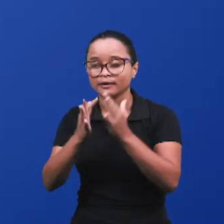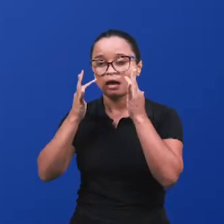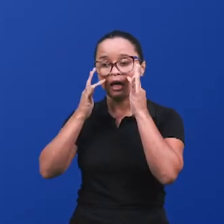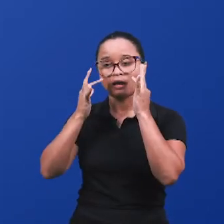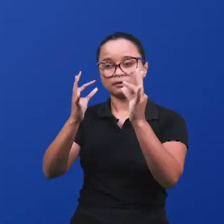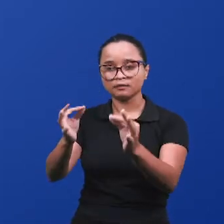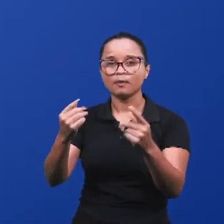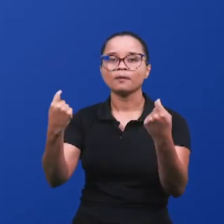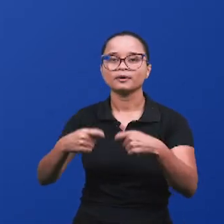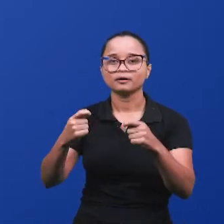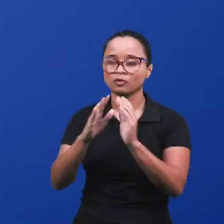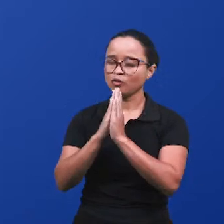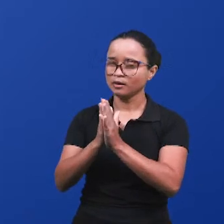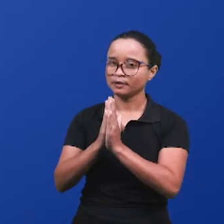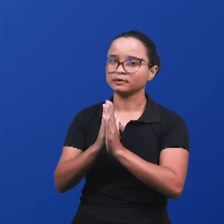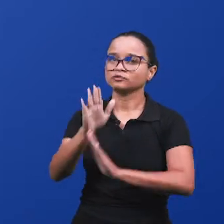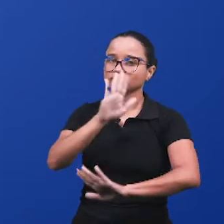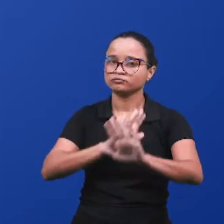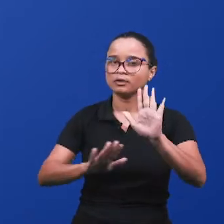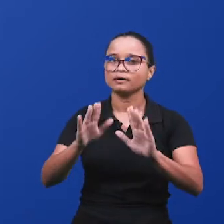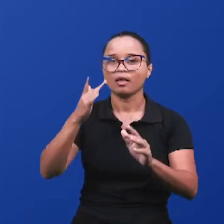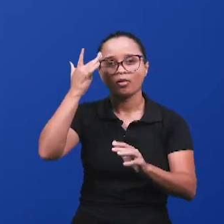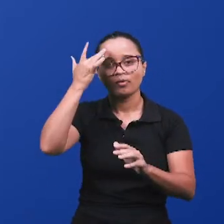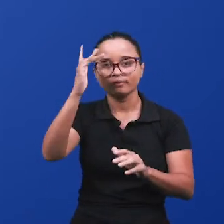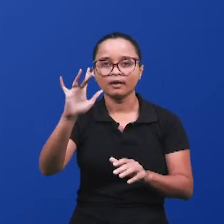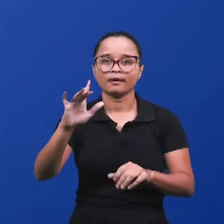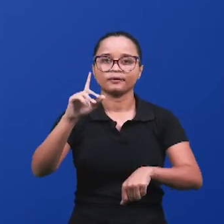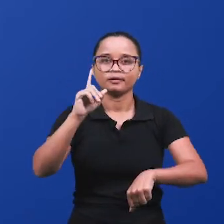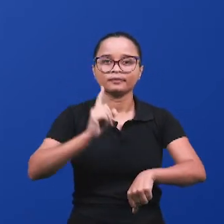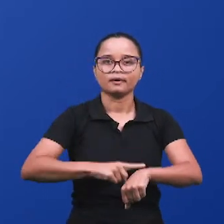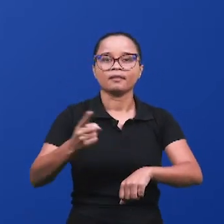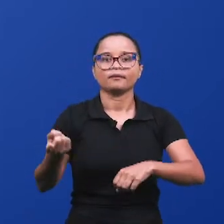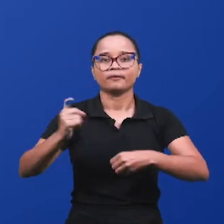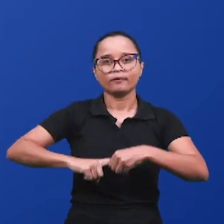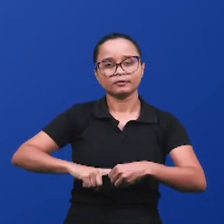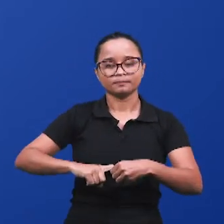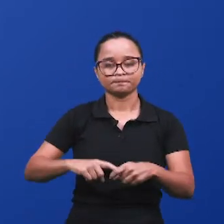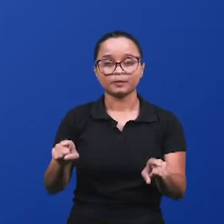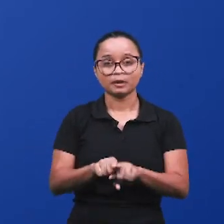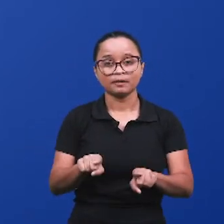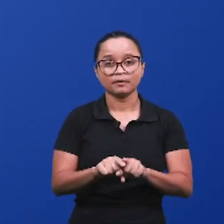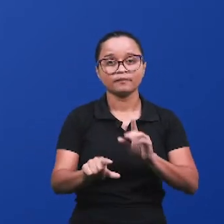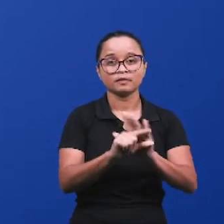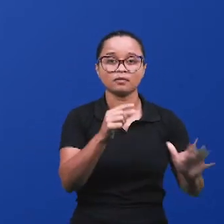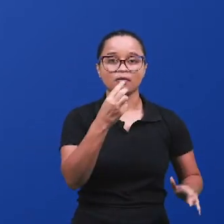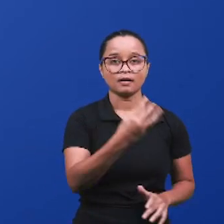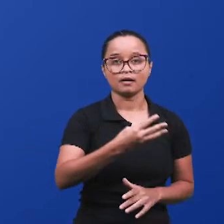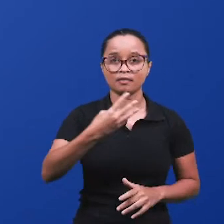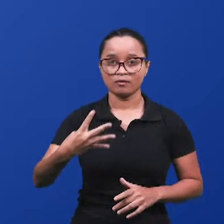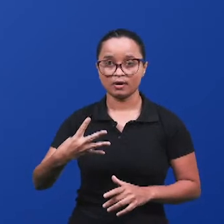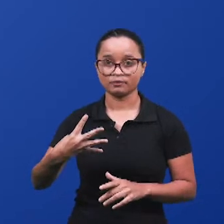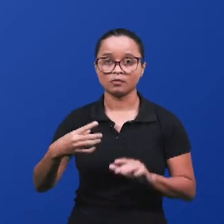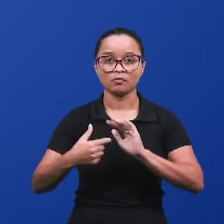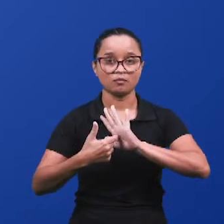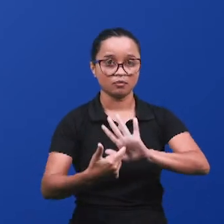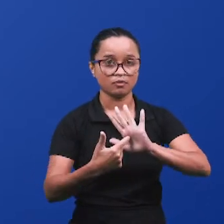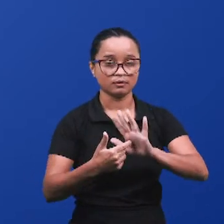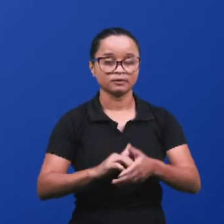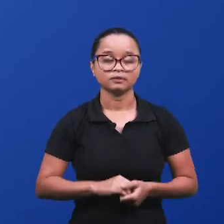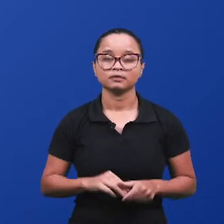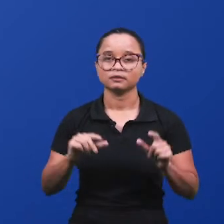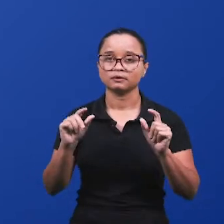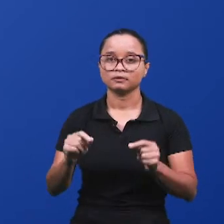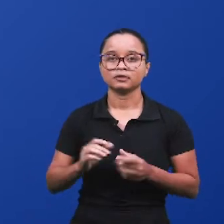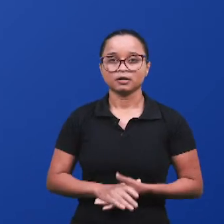orai, porque não sabeis quando chegará o tempo. Também vemos no versículo 34, que nos fala: é como se um